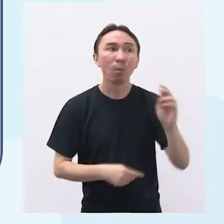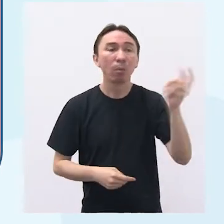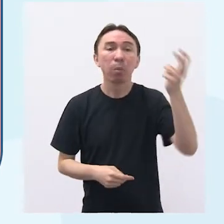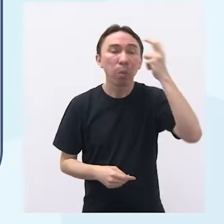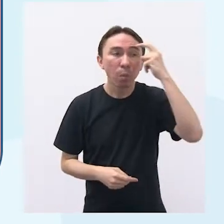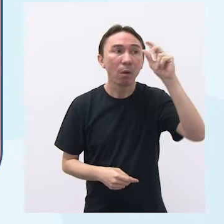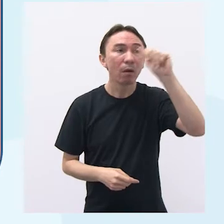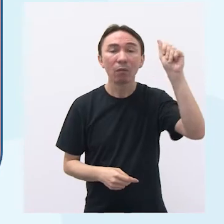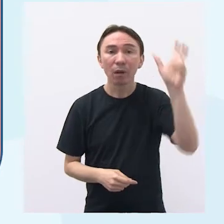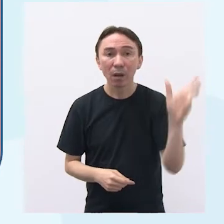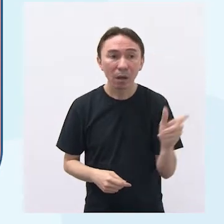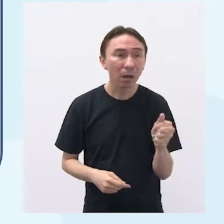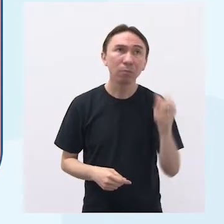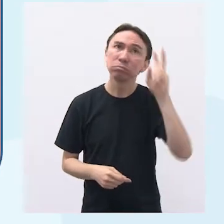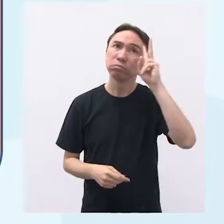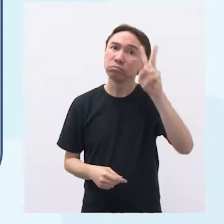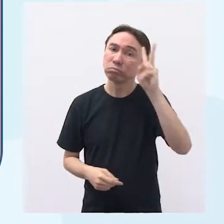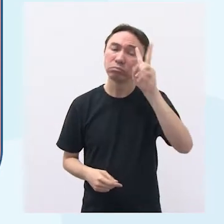de